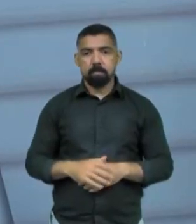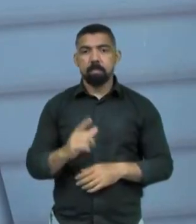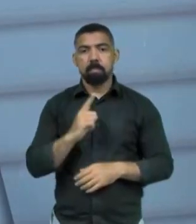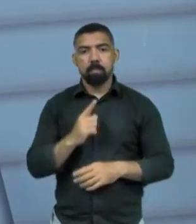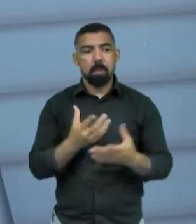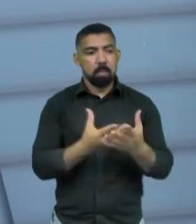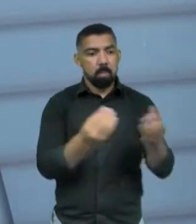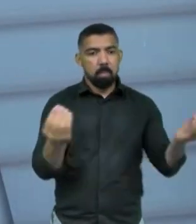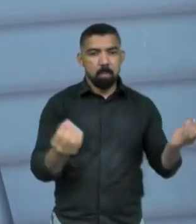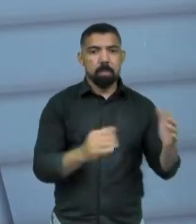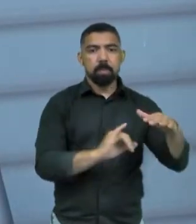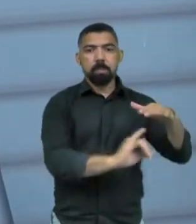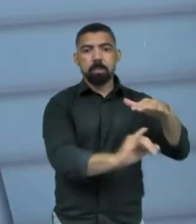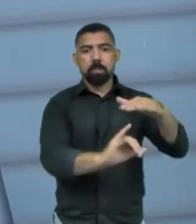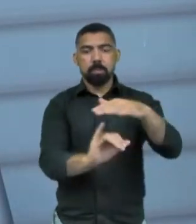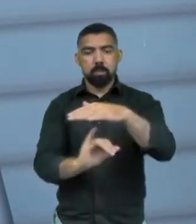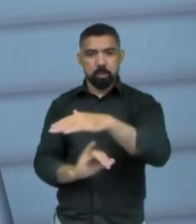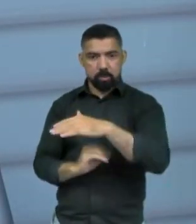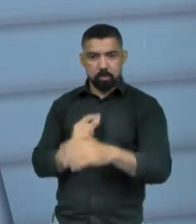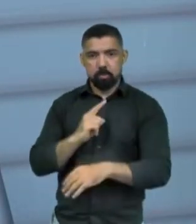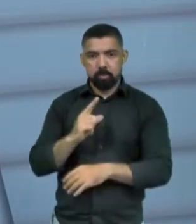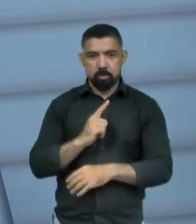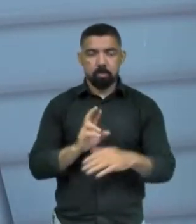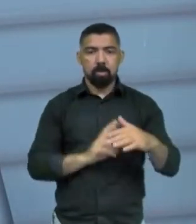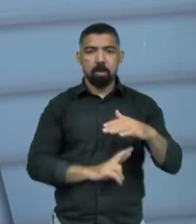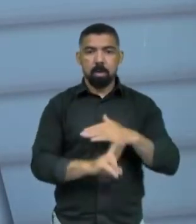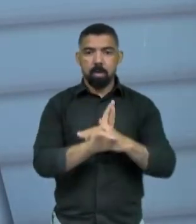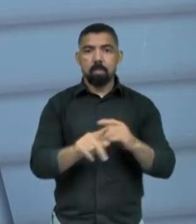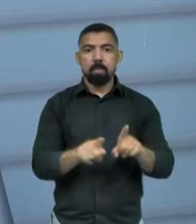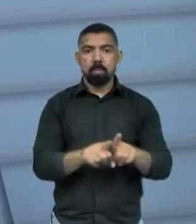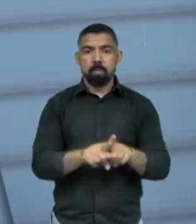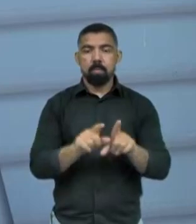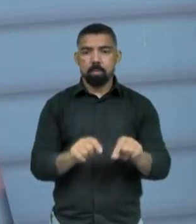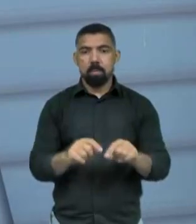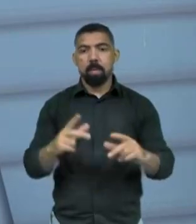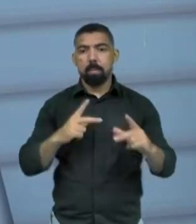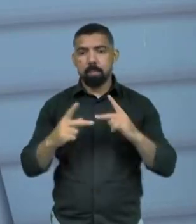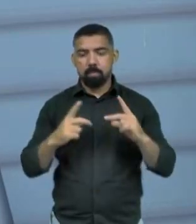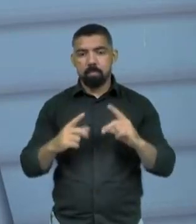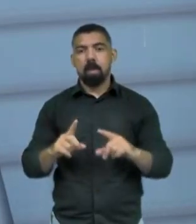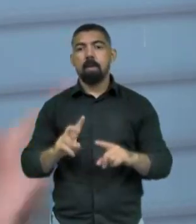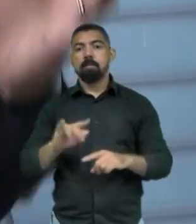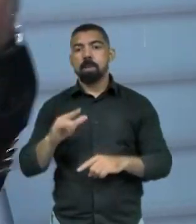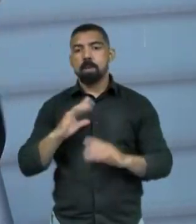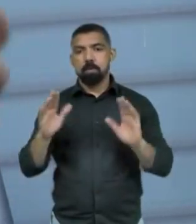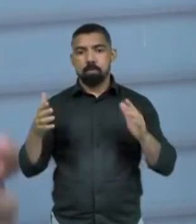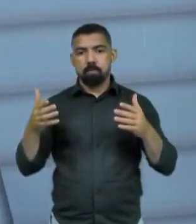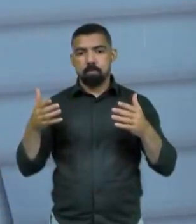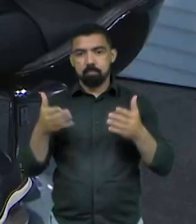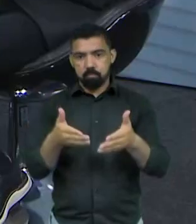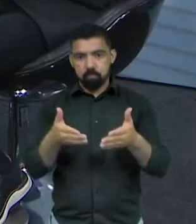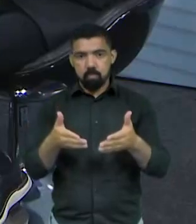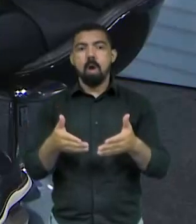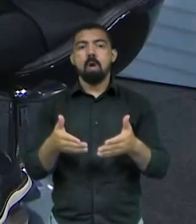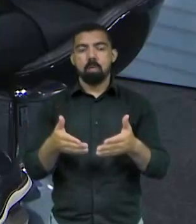Né? E aí tem, por exemplo, um representante da iniciativa privada, representante da academia... Para isso vai ter um fórum. Aí o fórum